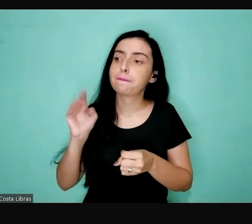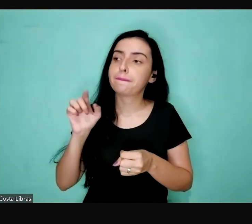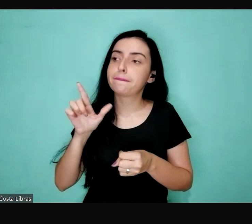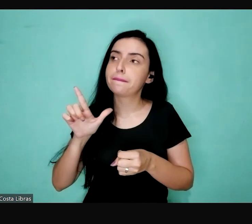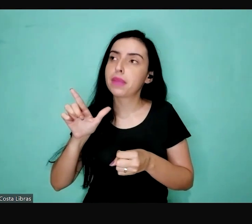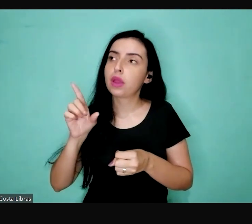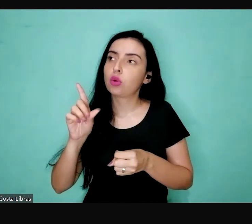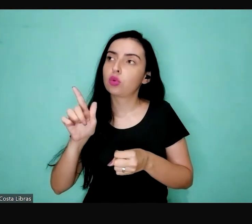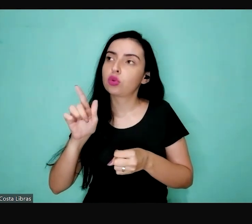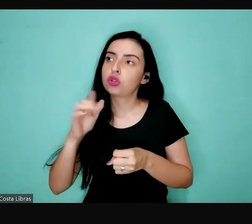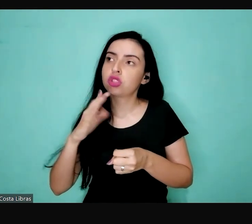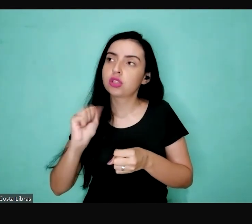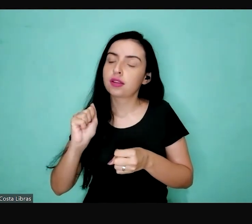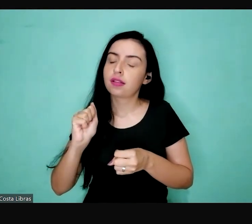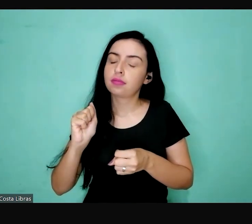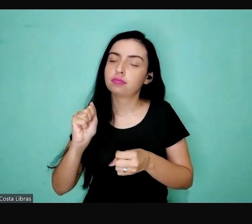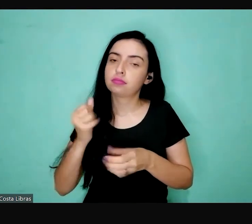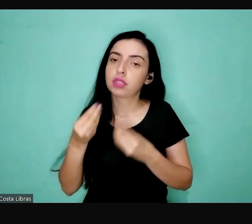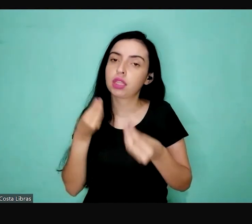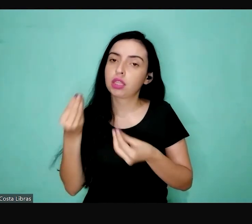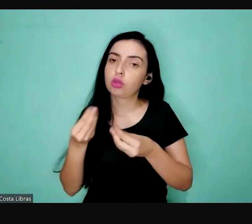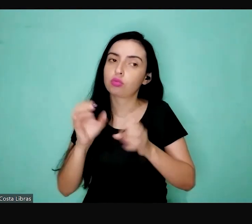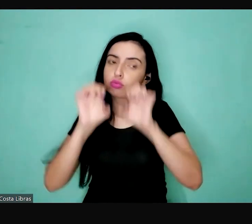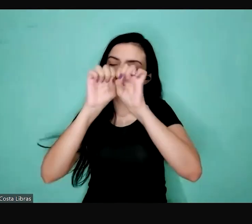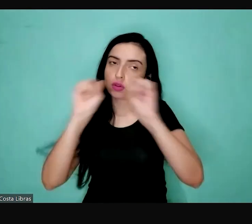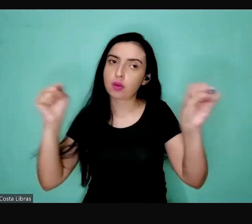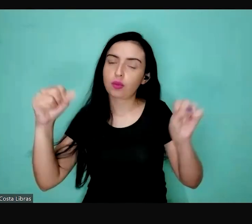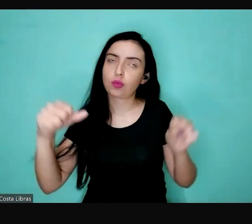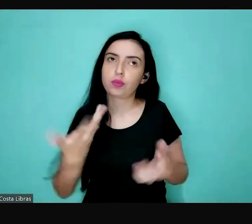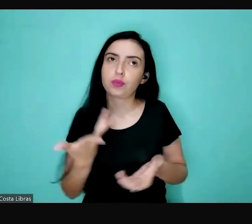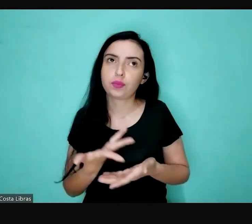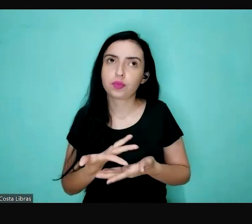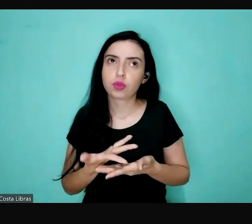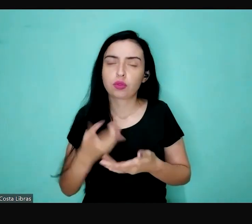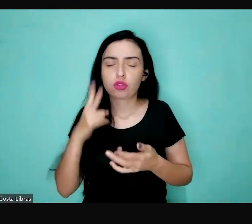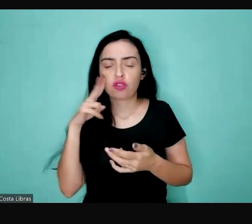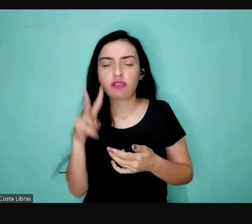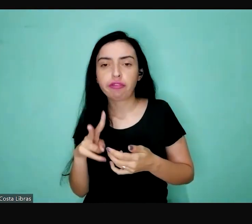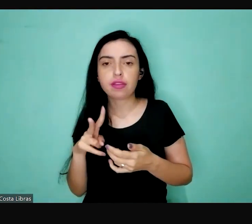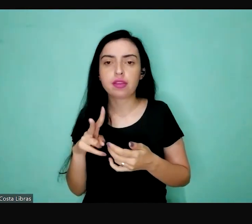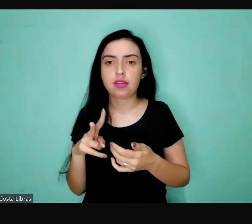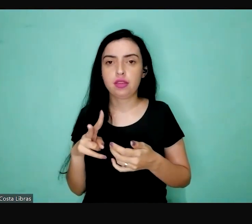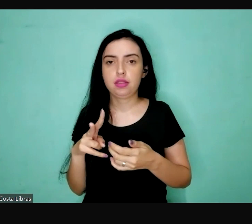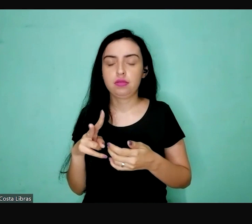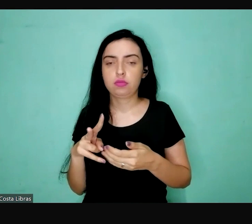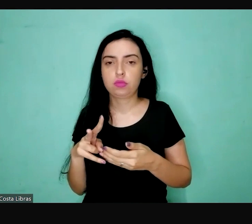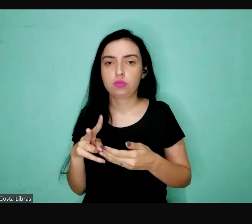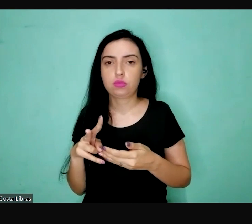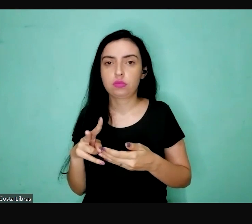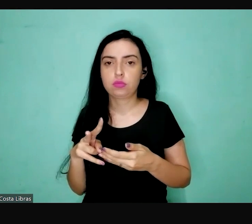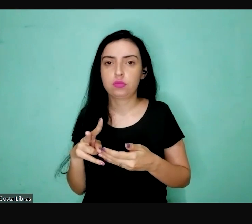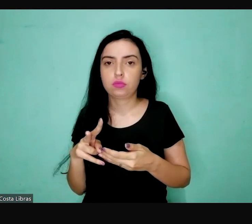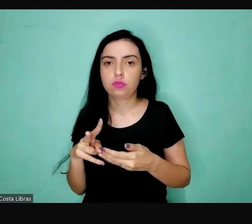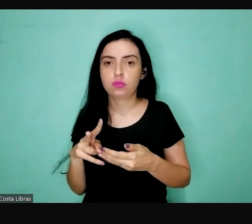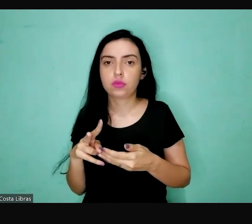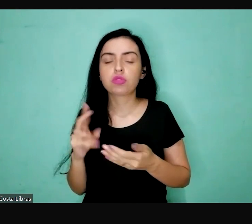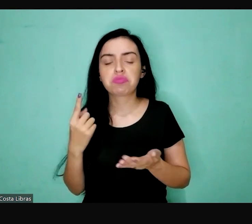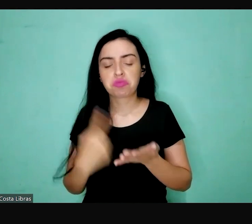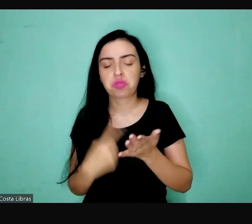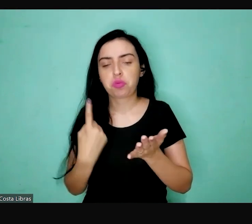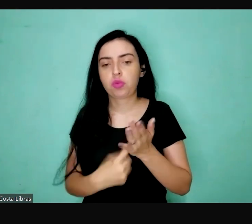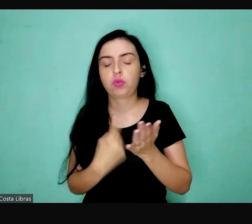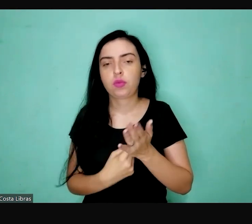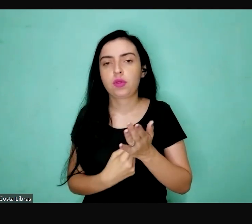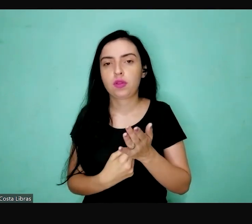o tribunal que tinha já um olhar dirigido a comprovar os